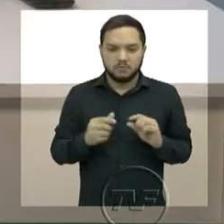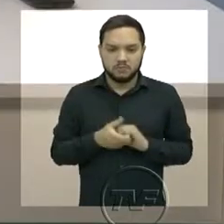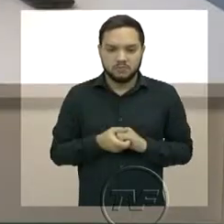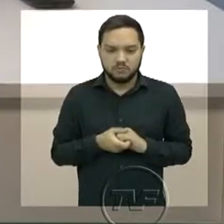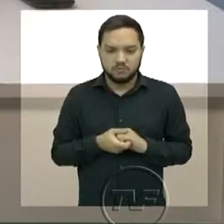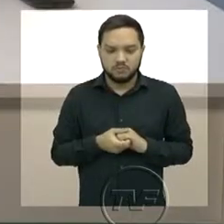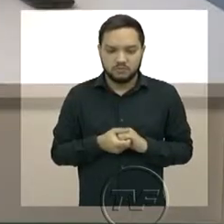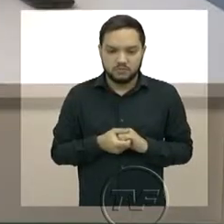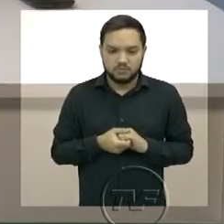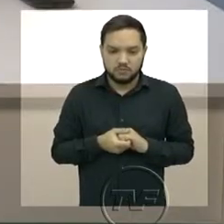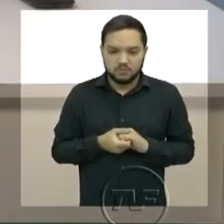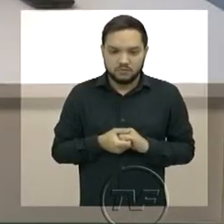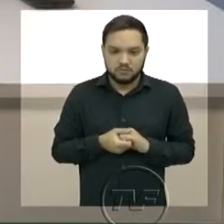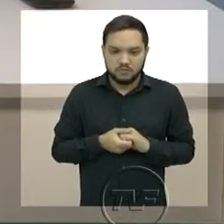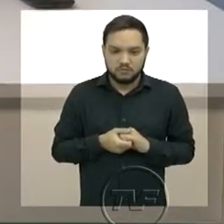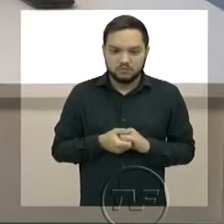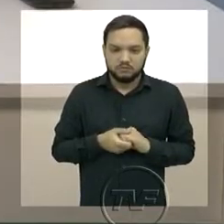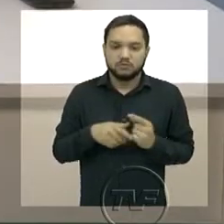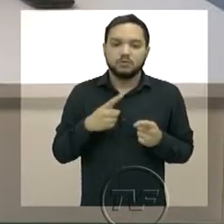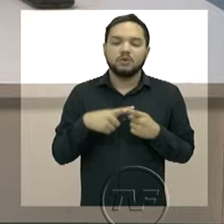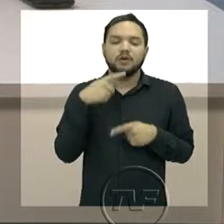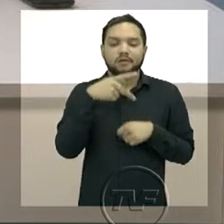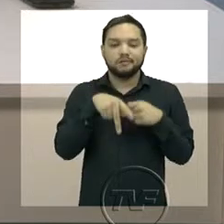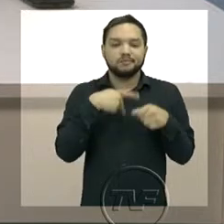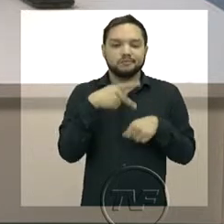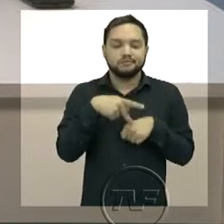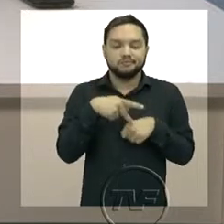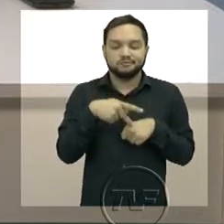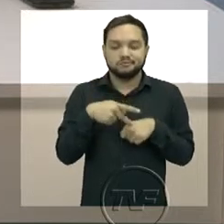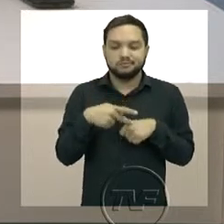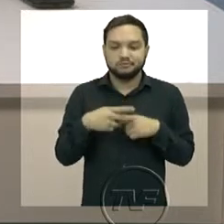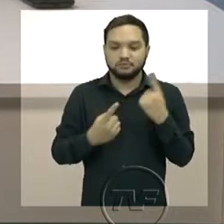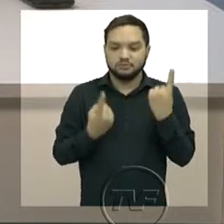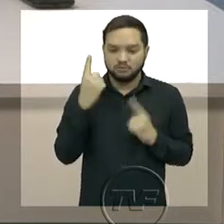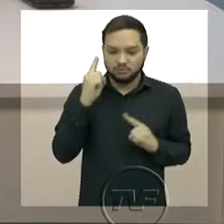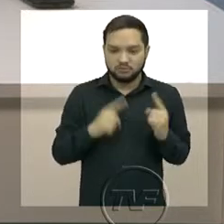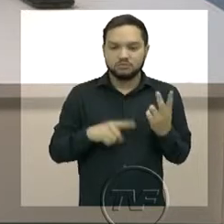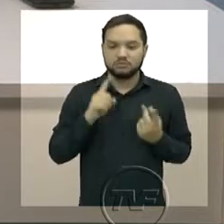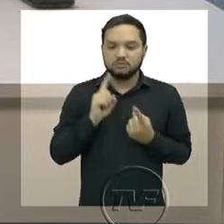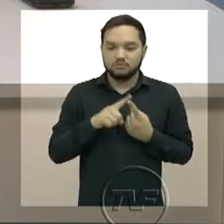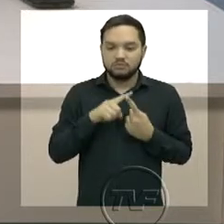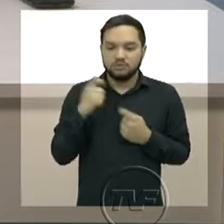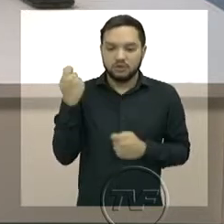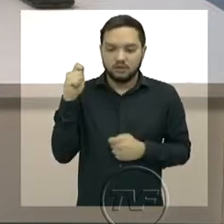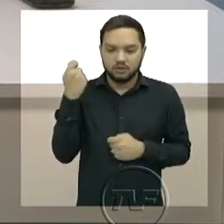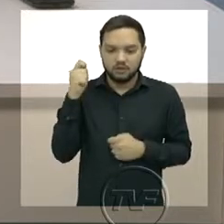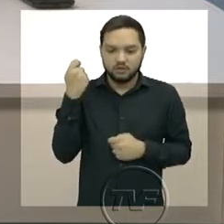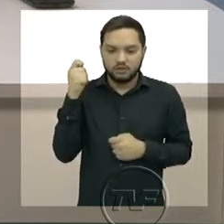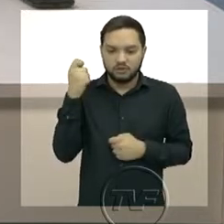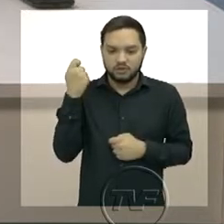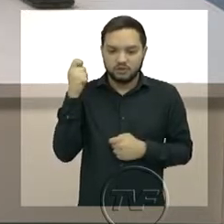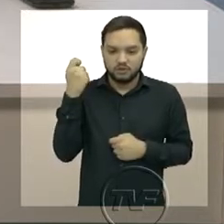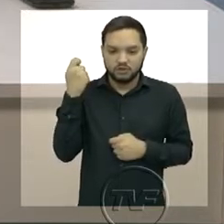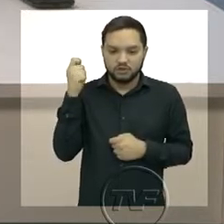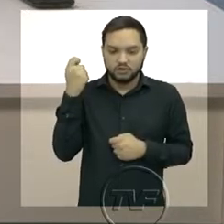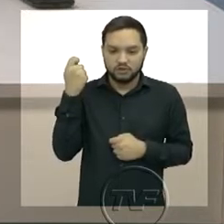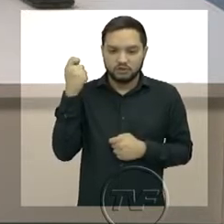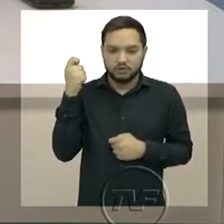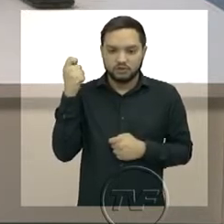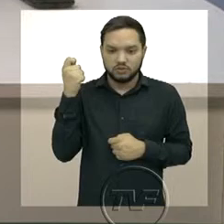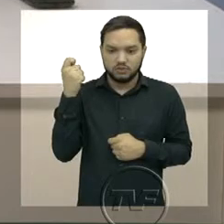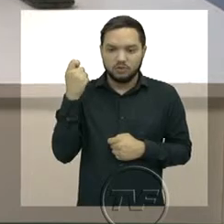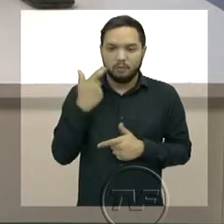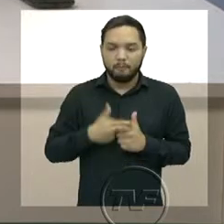onda que ocorreu no Chile, onde há... Argentina também. Na Argentina também, né? Há um processo muito